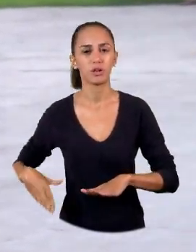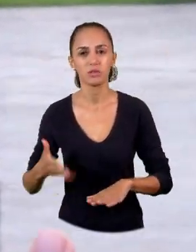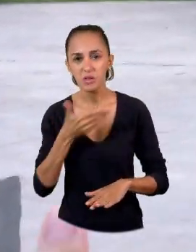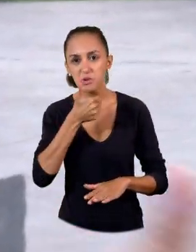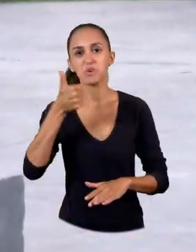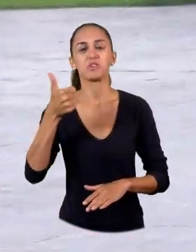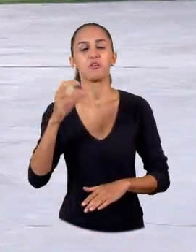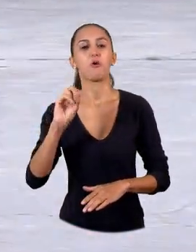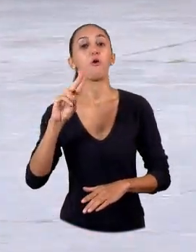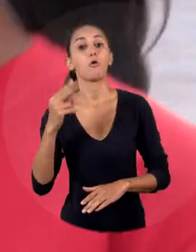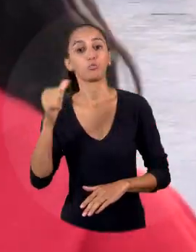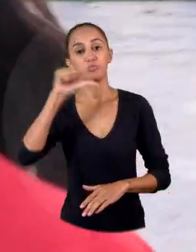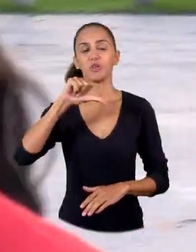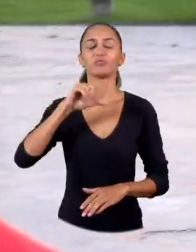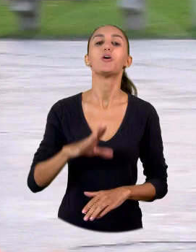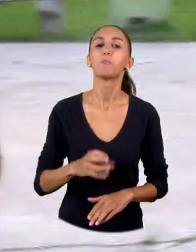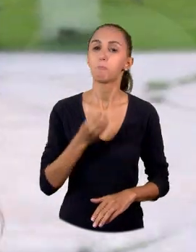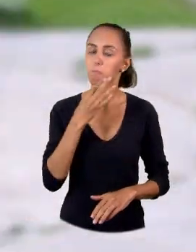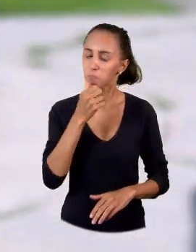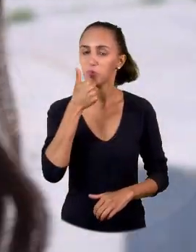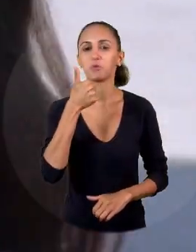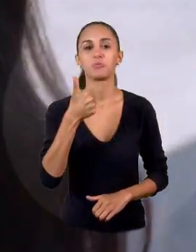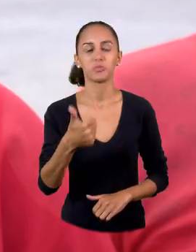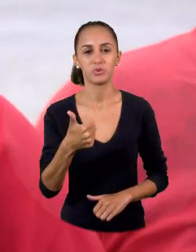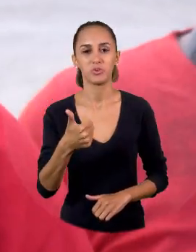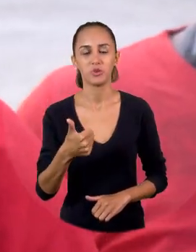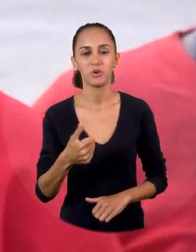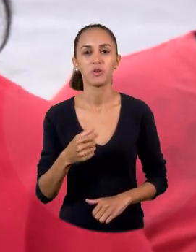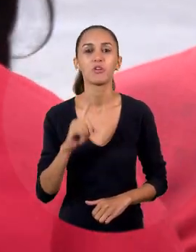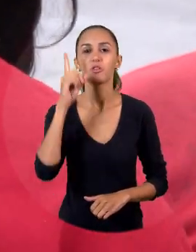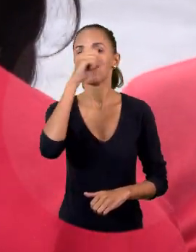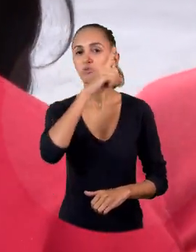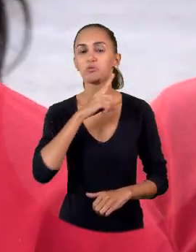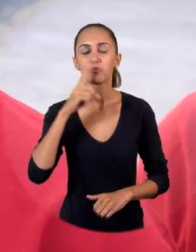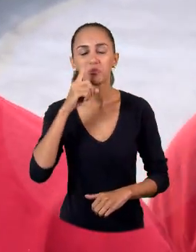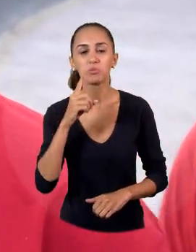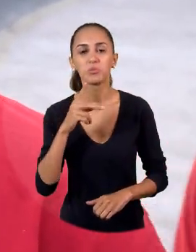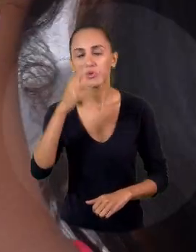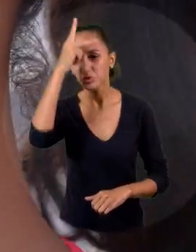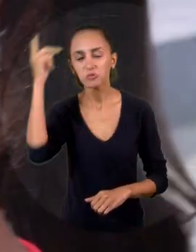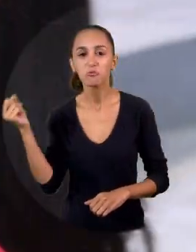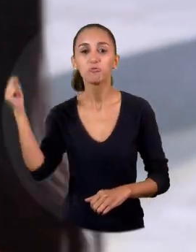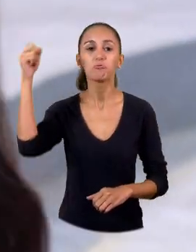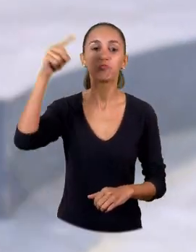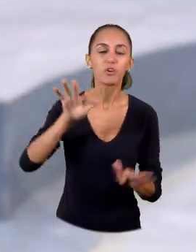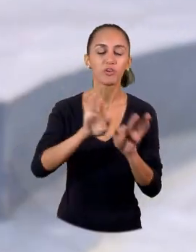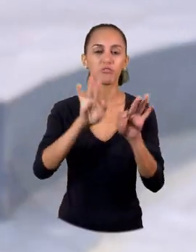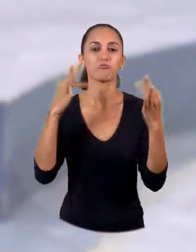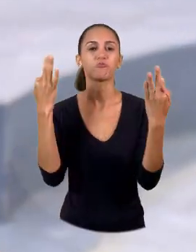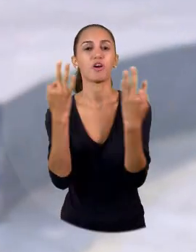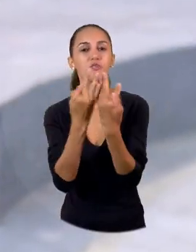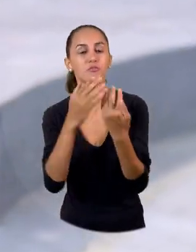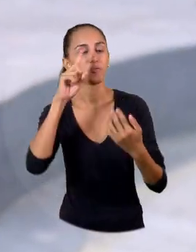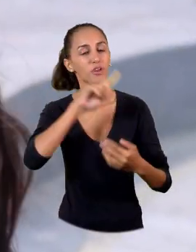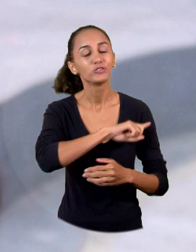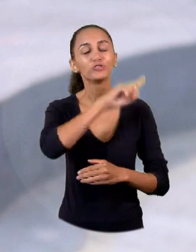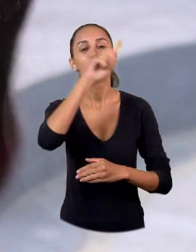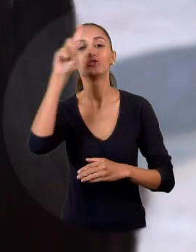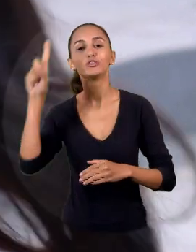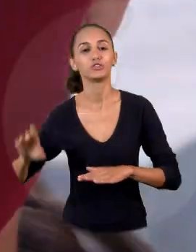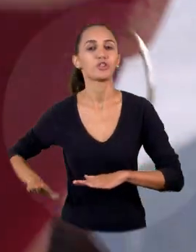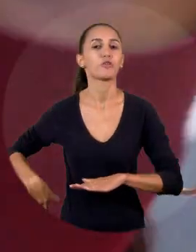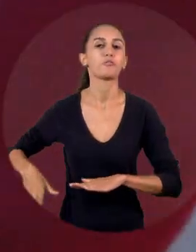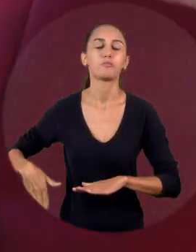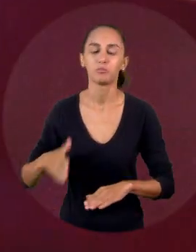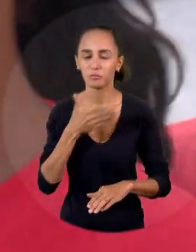melhor ou tá pior? Tá bem melhor, bem melhor. Um domingo que o pessoal desce com a família. Pra poder passar um dia na praia. Pra poder passar um dia na